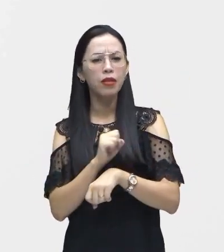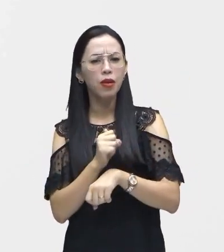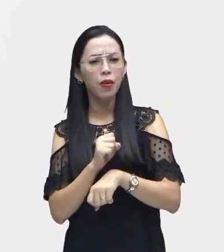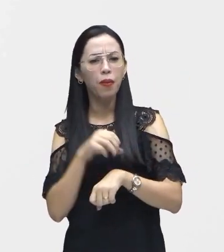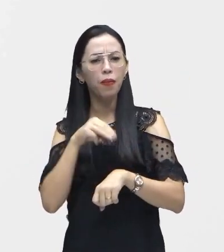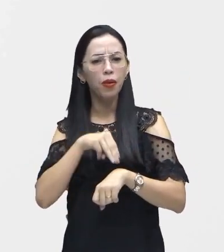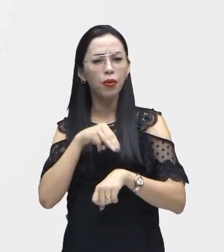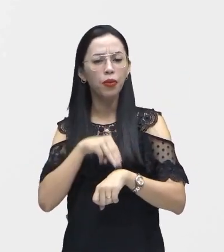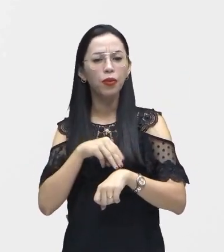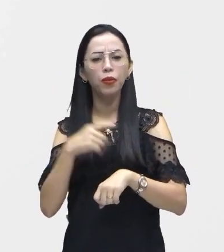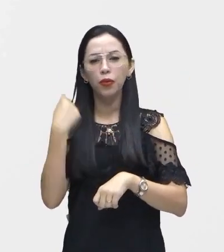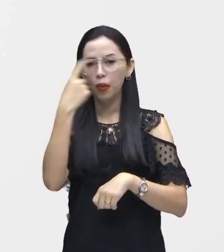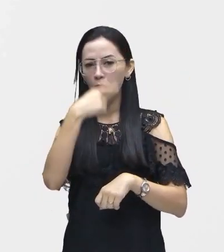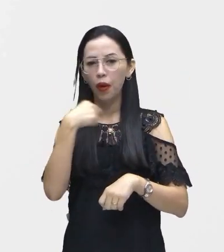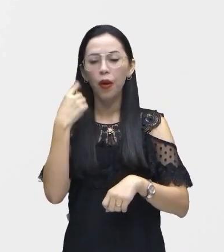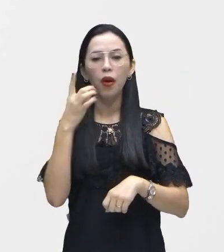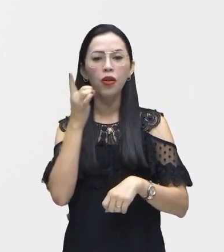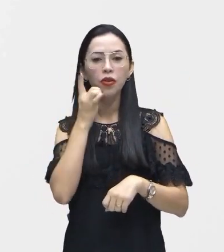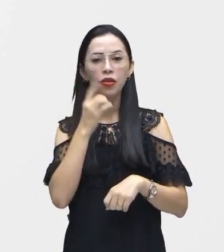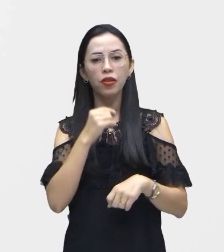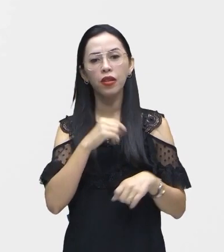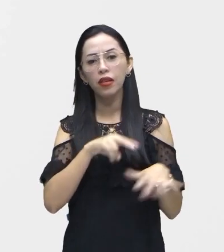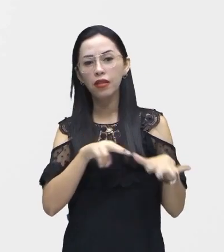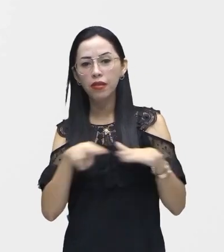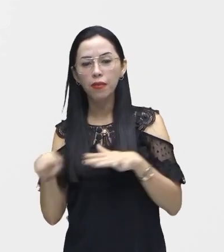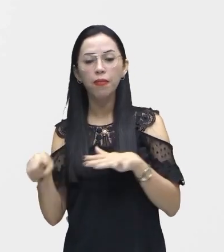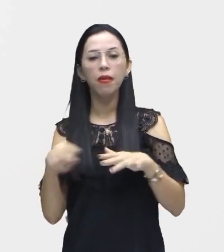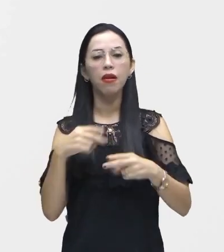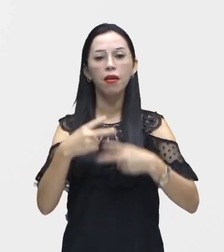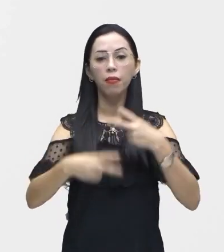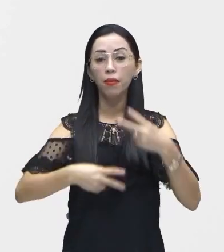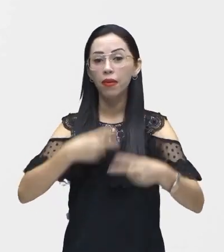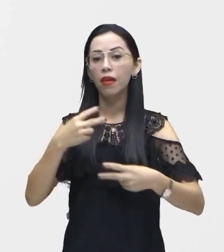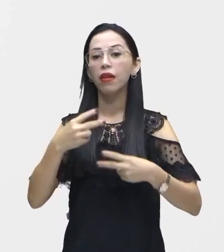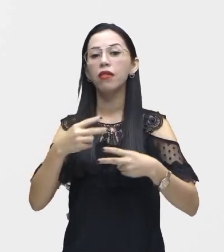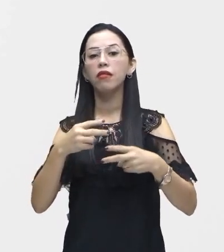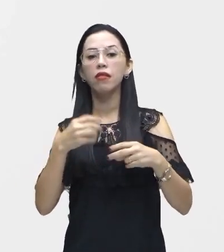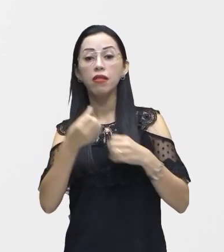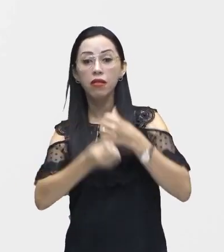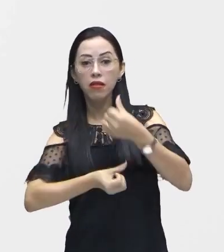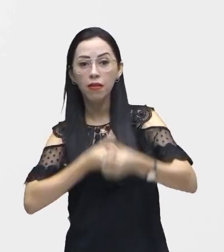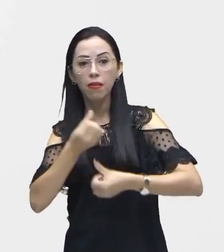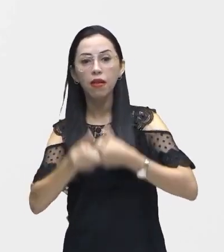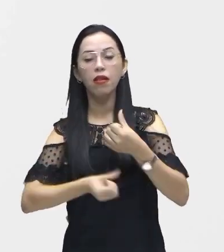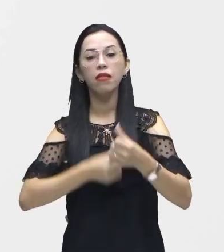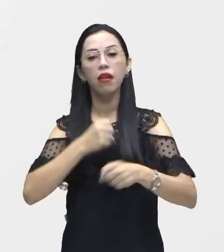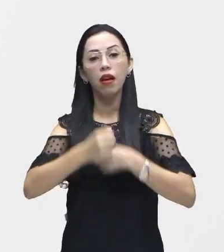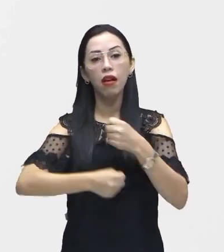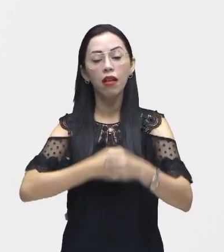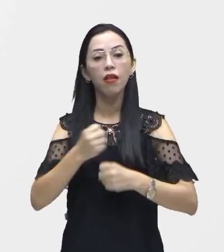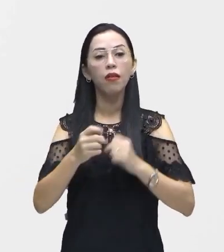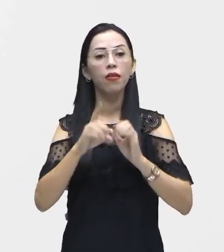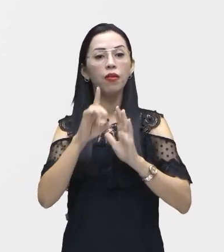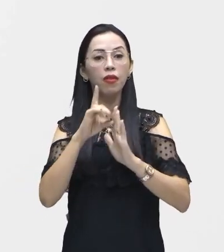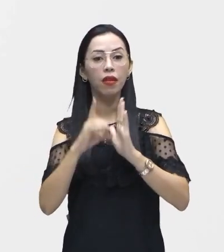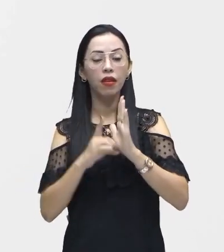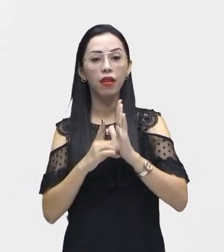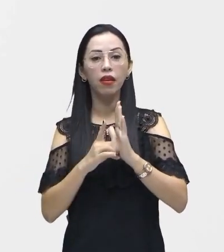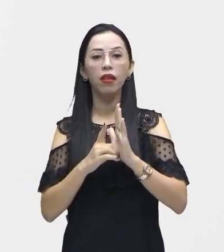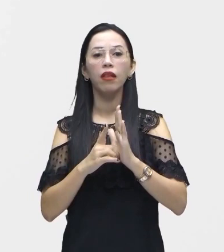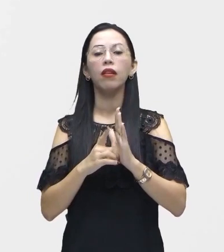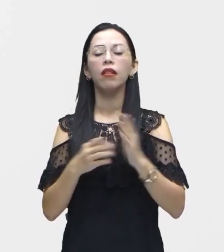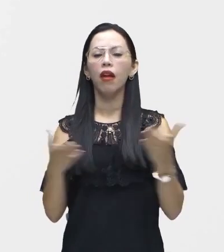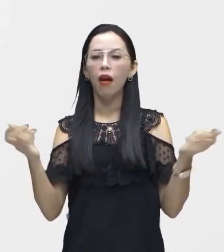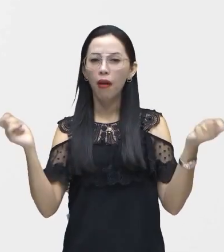dias, semanas, mês, bimestre, semestre, ano e década. Qual é a nossa habilidade?